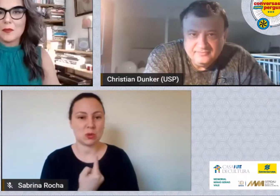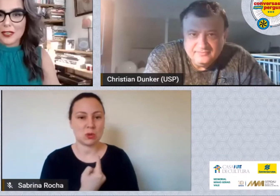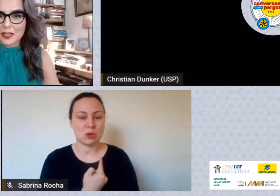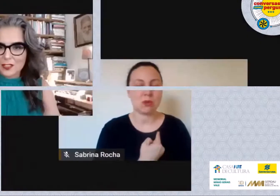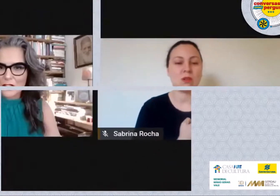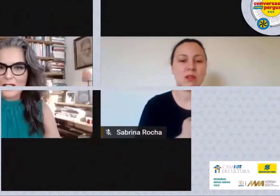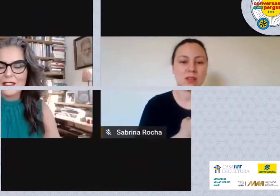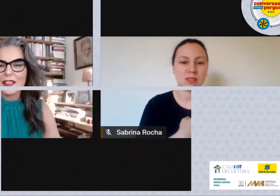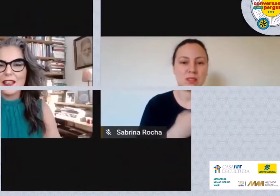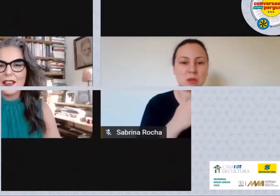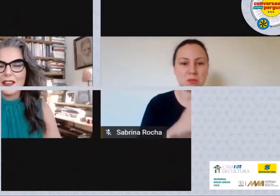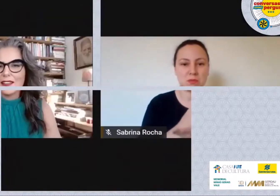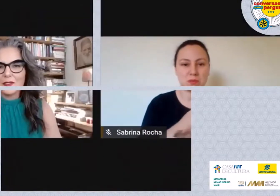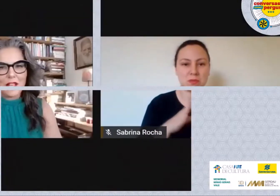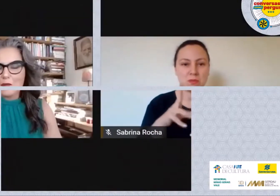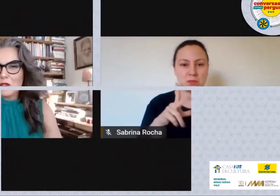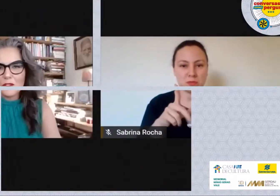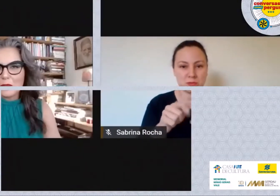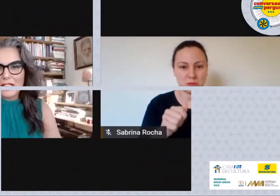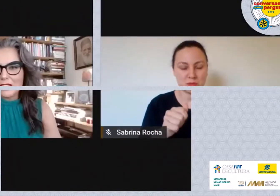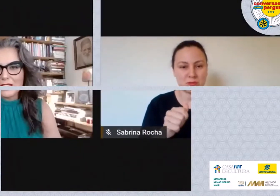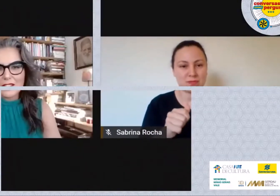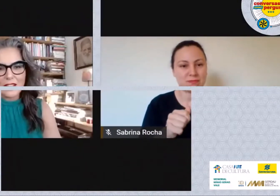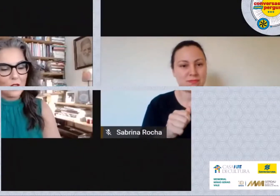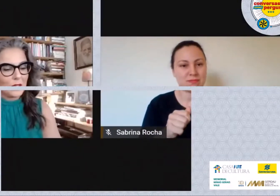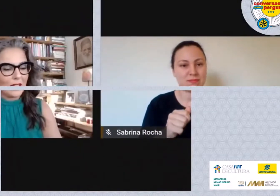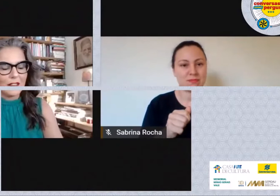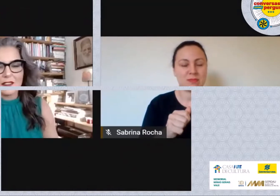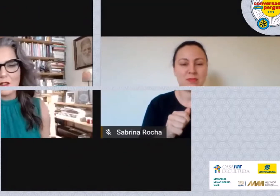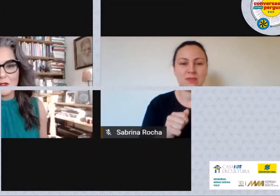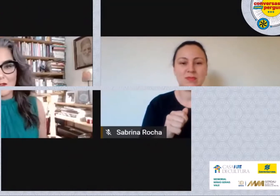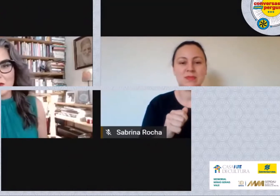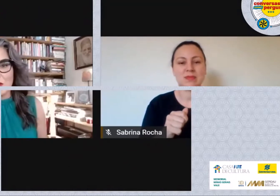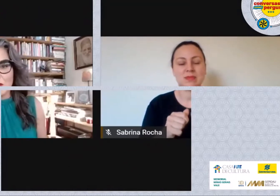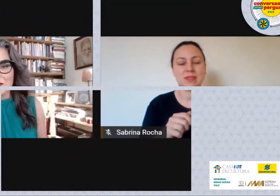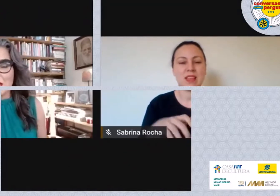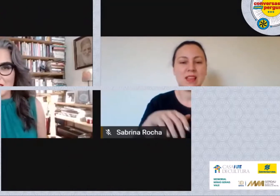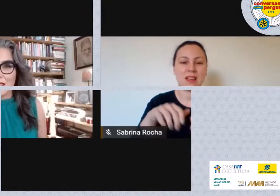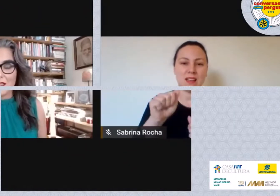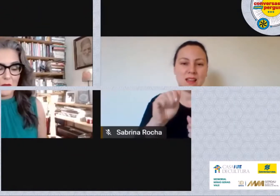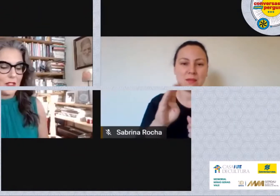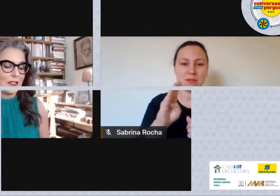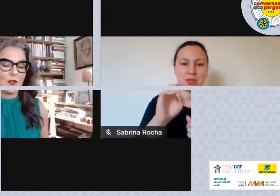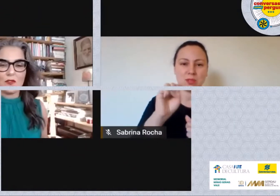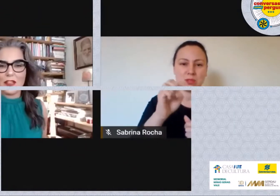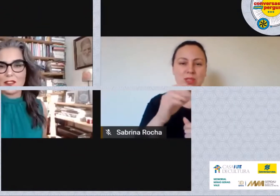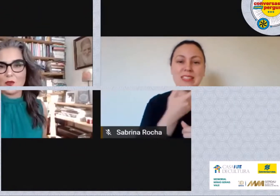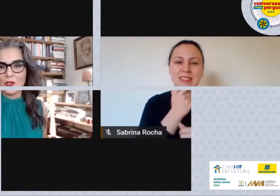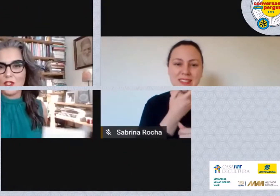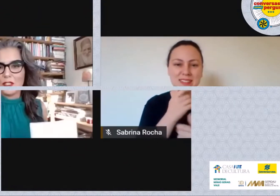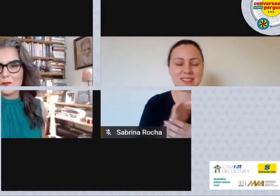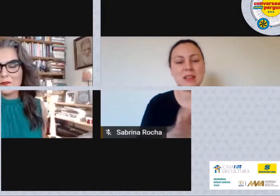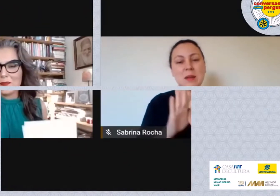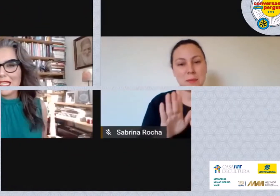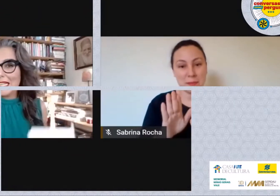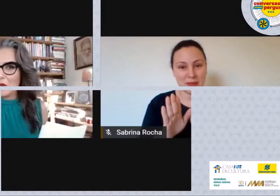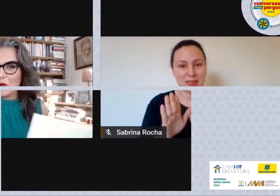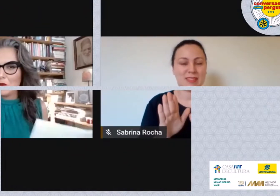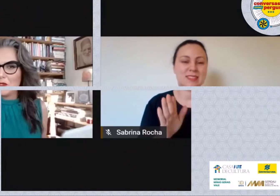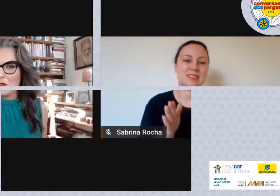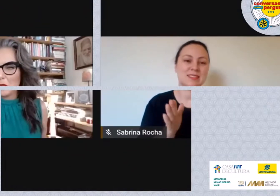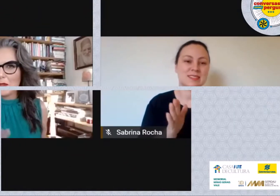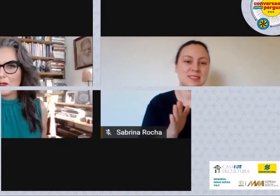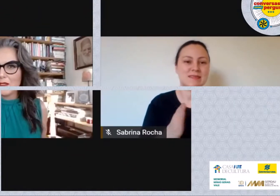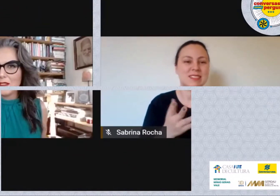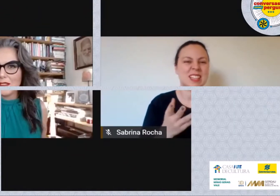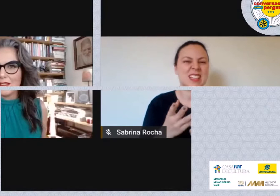todos principiantes, absolute beginners, né, como naquela canção do David Bowie, mas sairemos dessa conversa hoje, creio